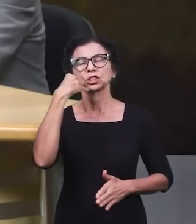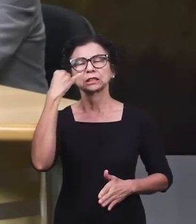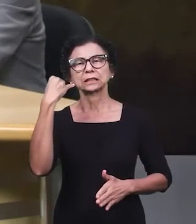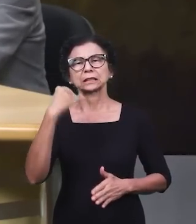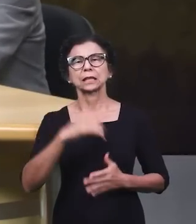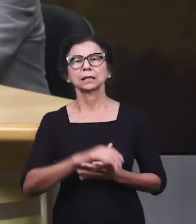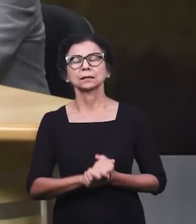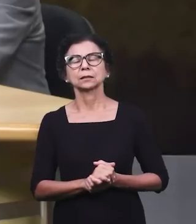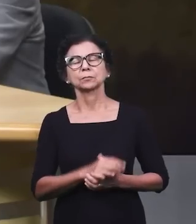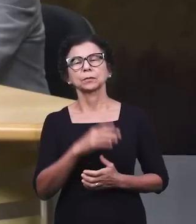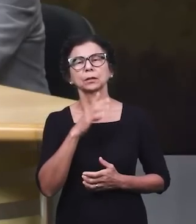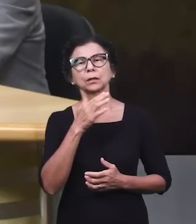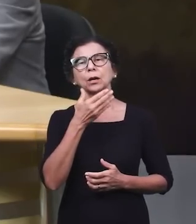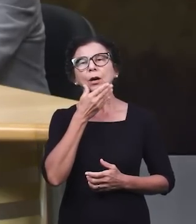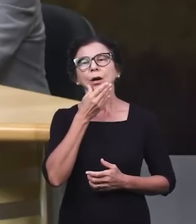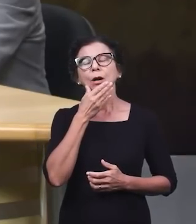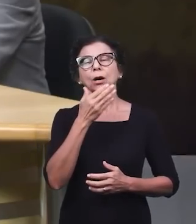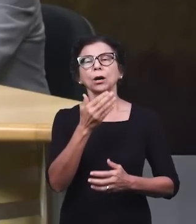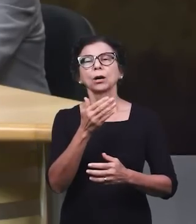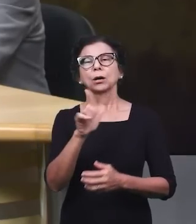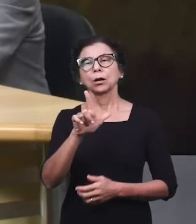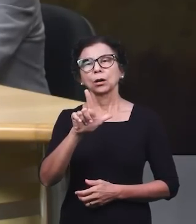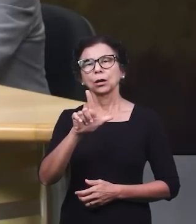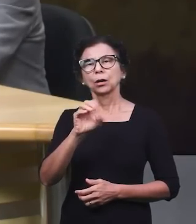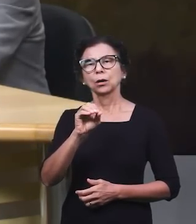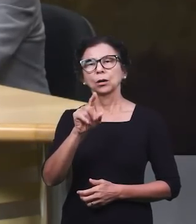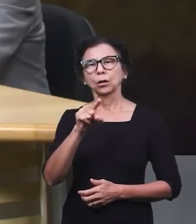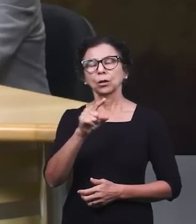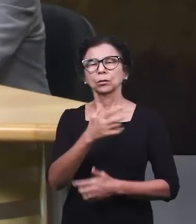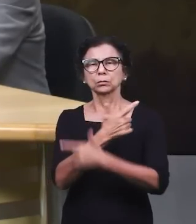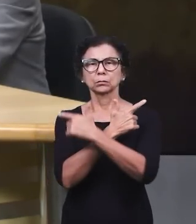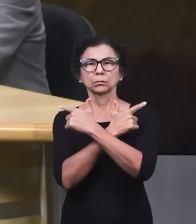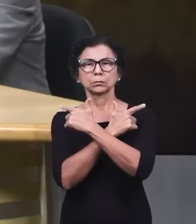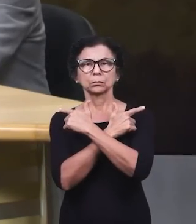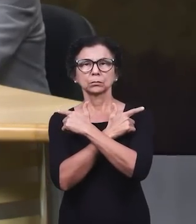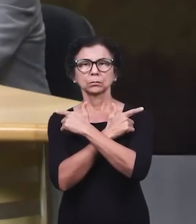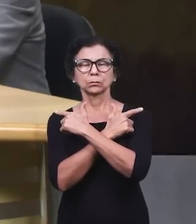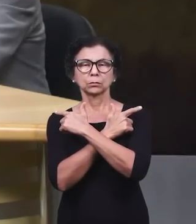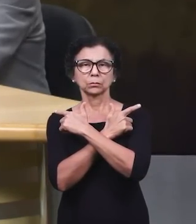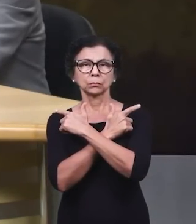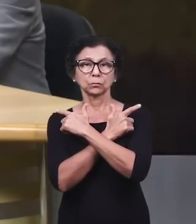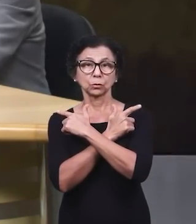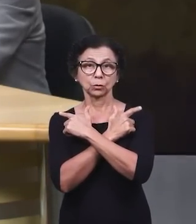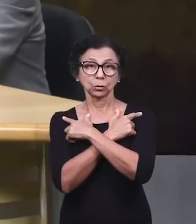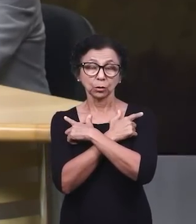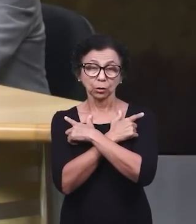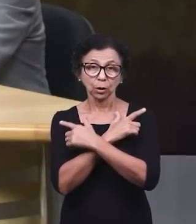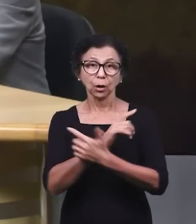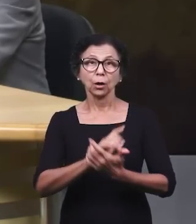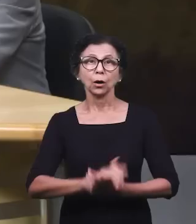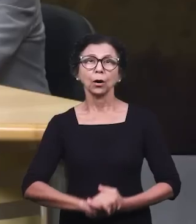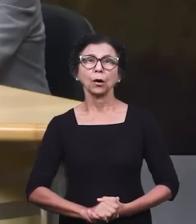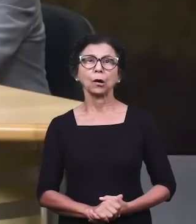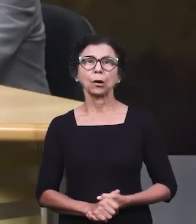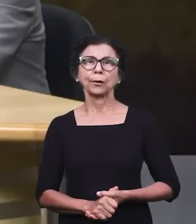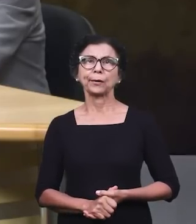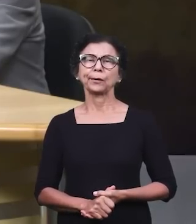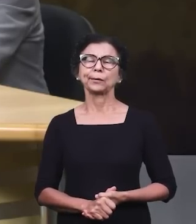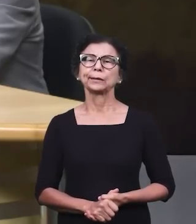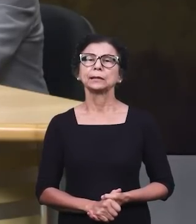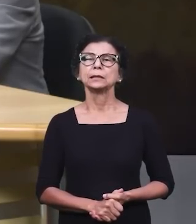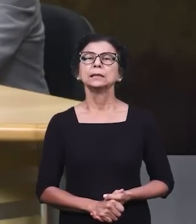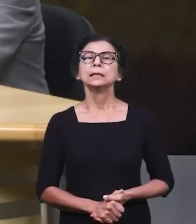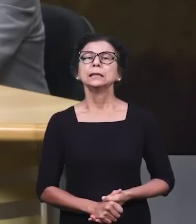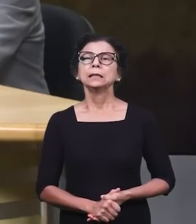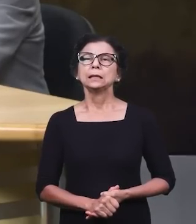O Ló, quando a guerra dos reis, né? E diz que ele lutou com 318 nascidos na sua